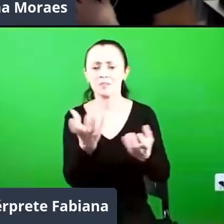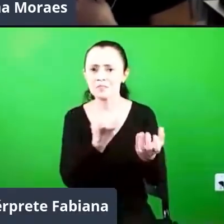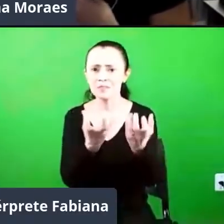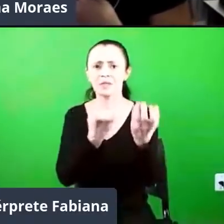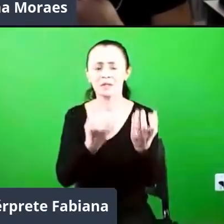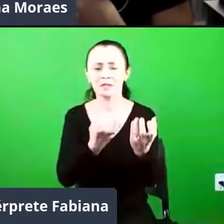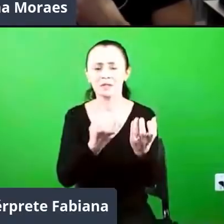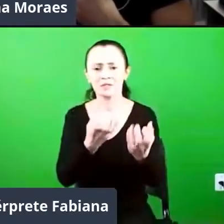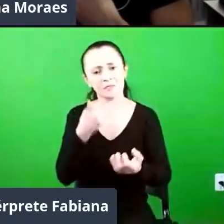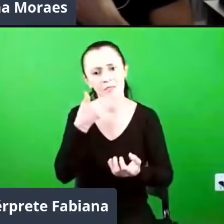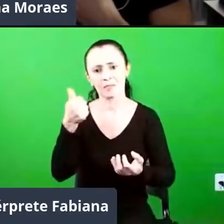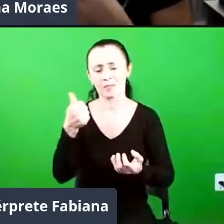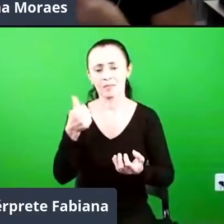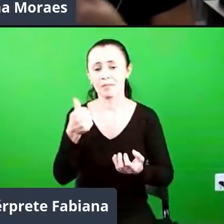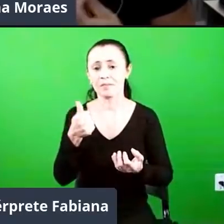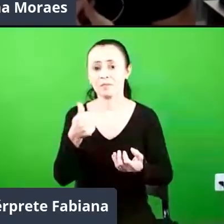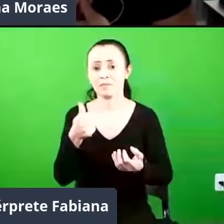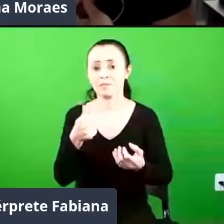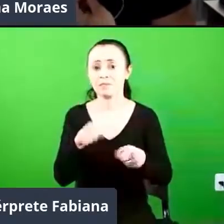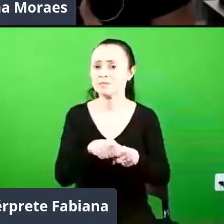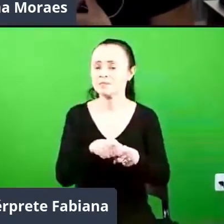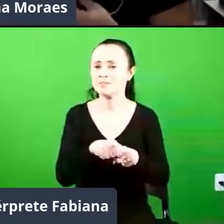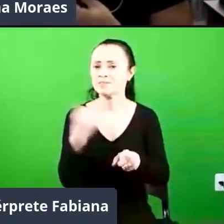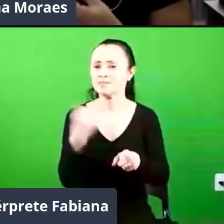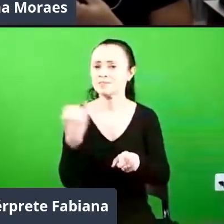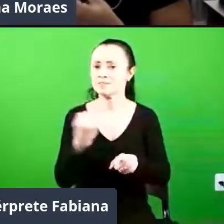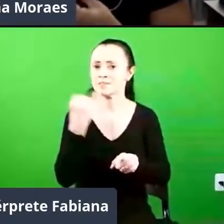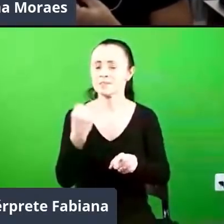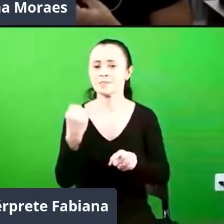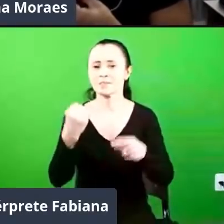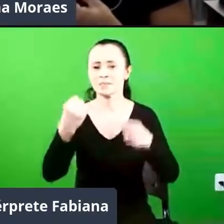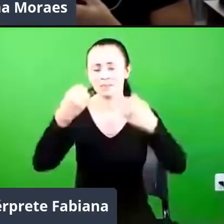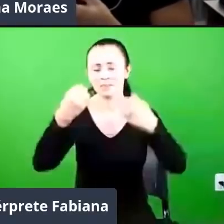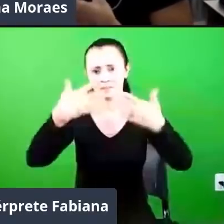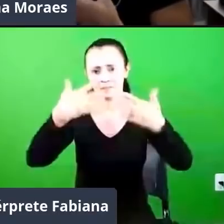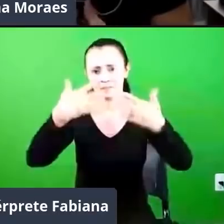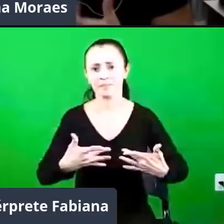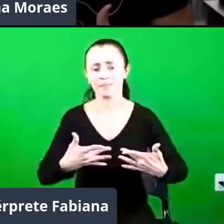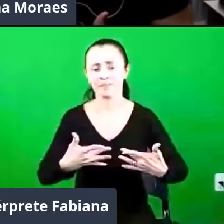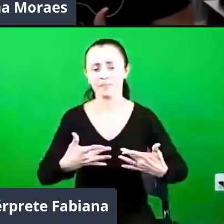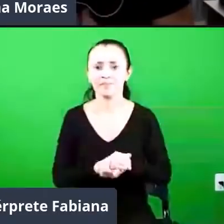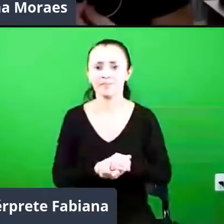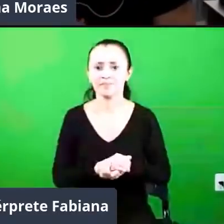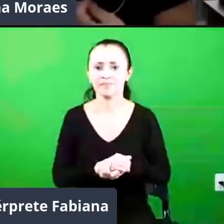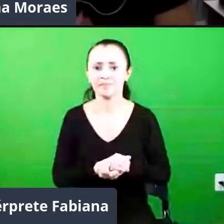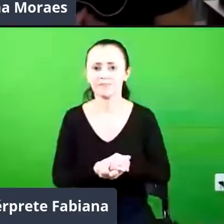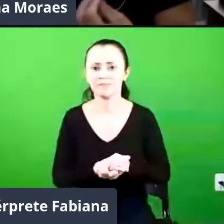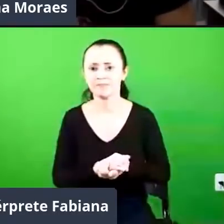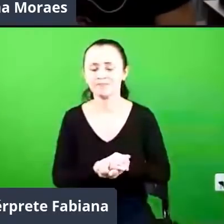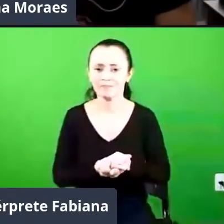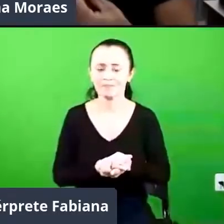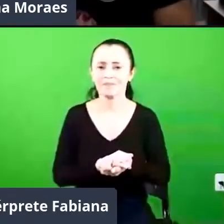não podemos deixar de falar, que nós não podemos esquecer, né? Que assim, que tem preocupado, eu sei que